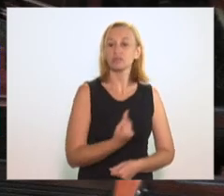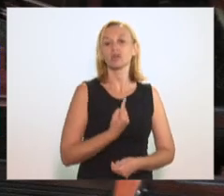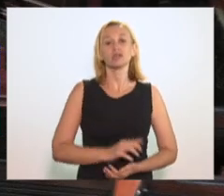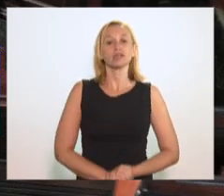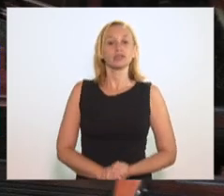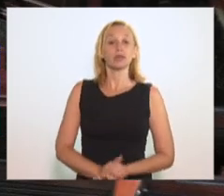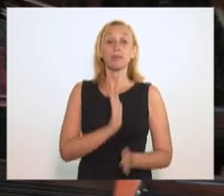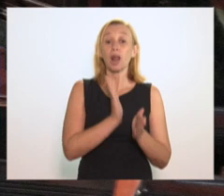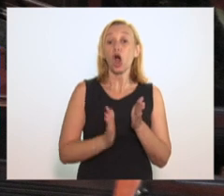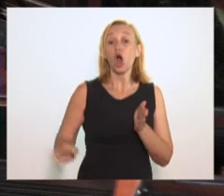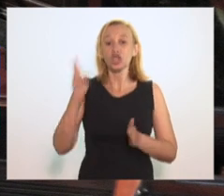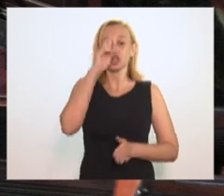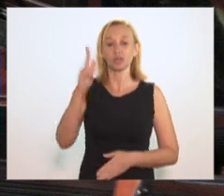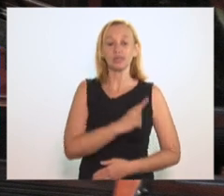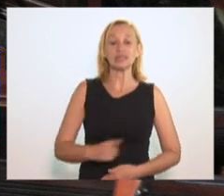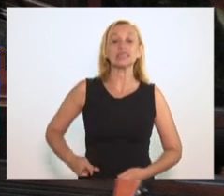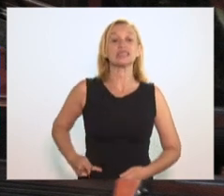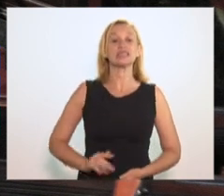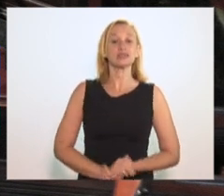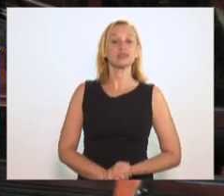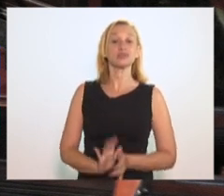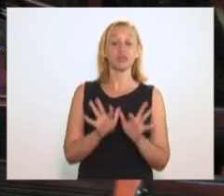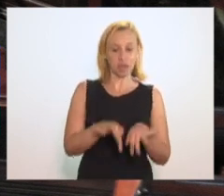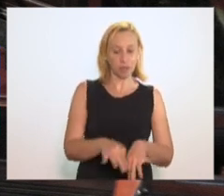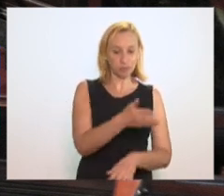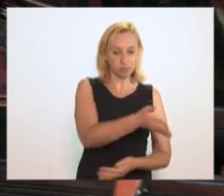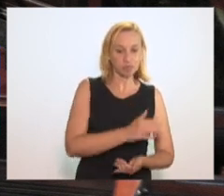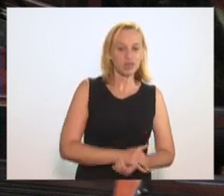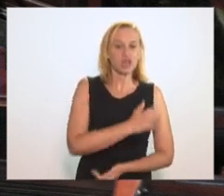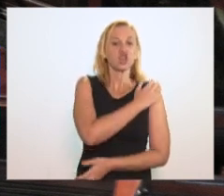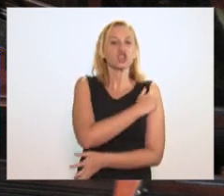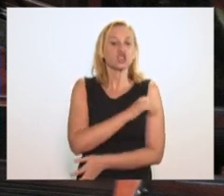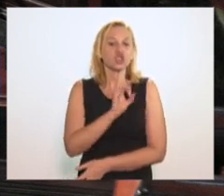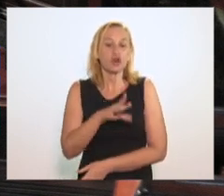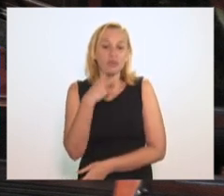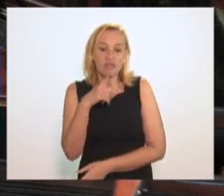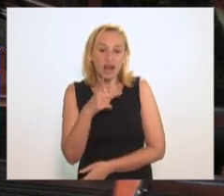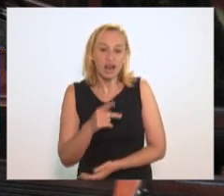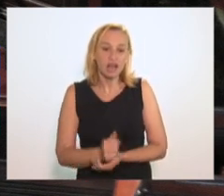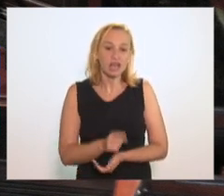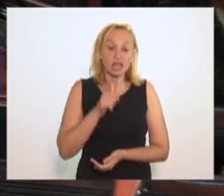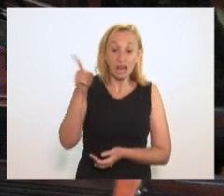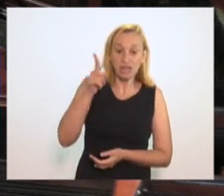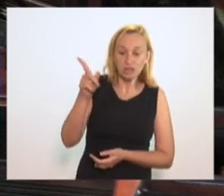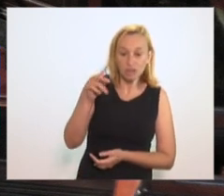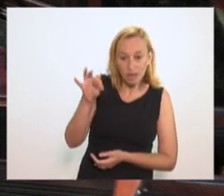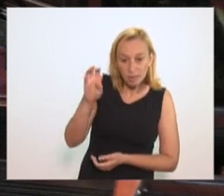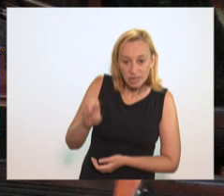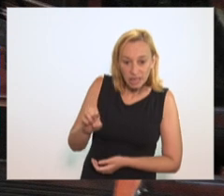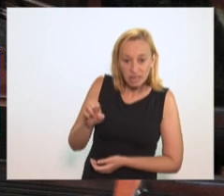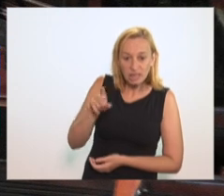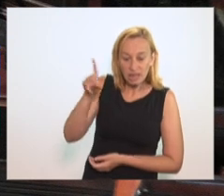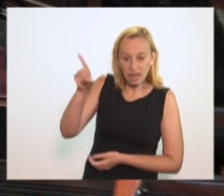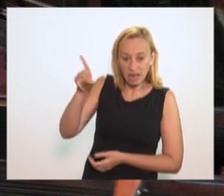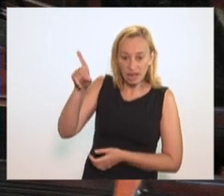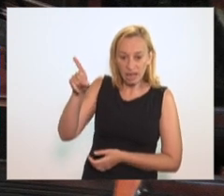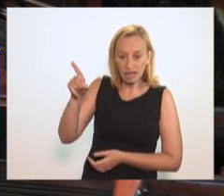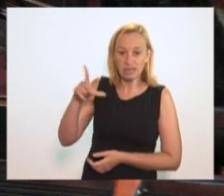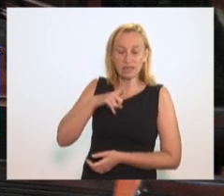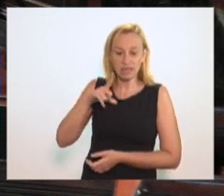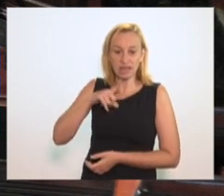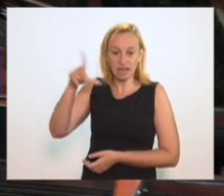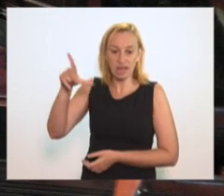pela ordem presidente pela ordem é o final é só para dizer presidente que lá no seu gabinete no alergião já tem um galho de arruda